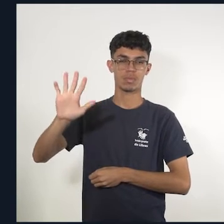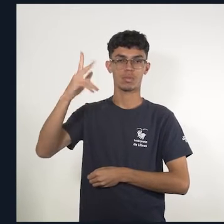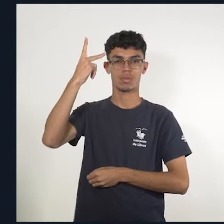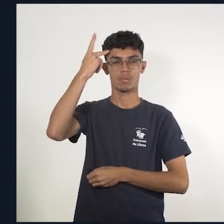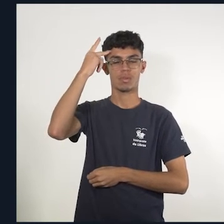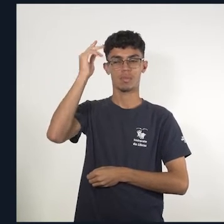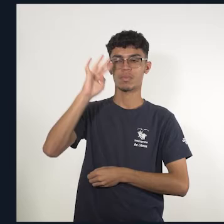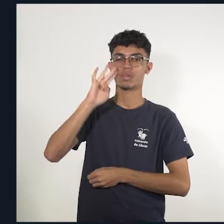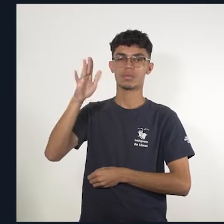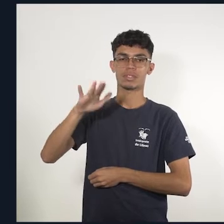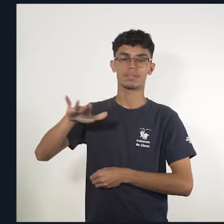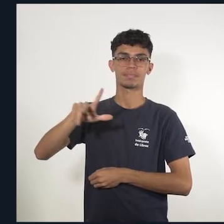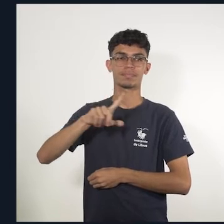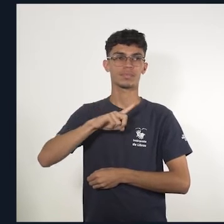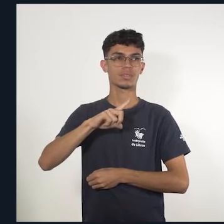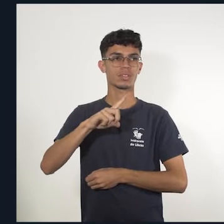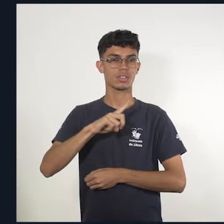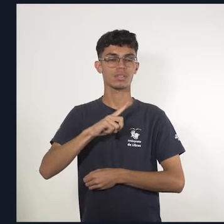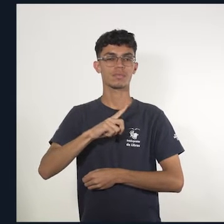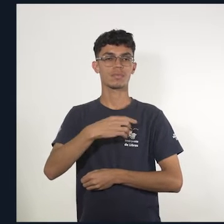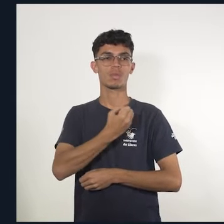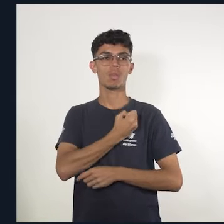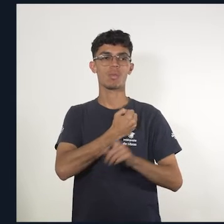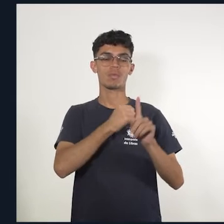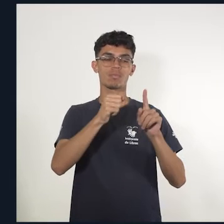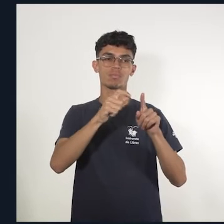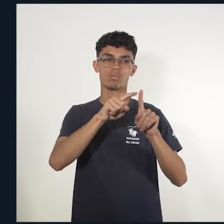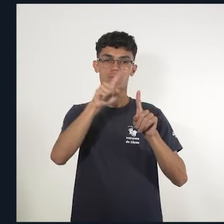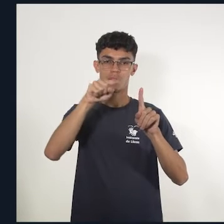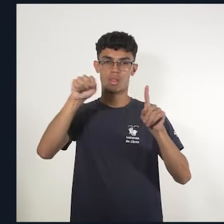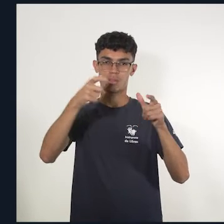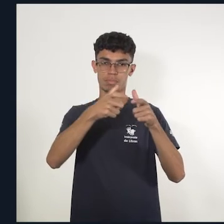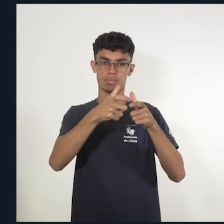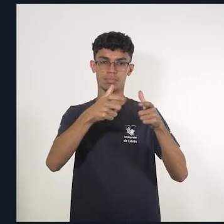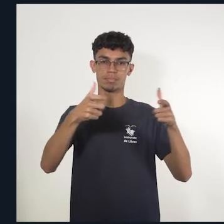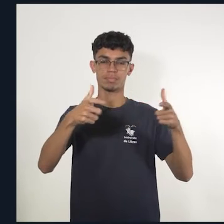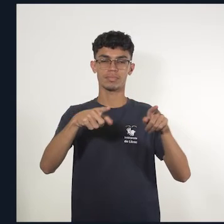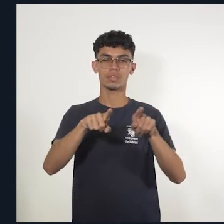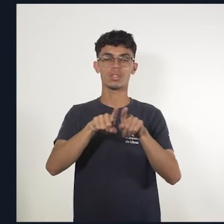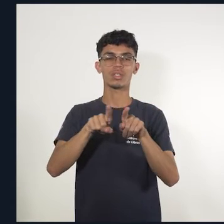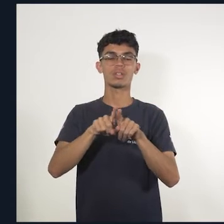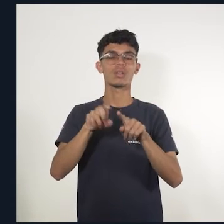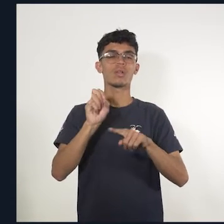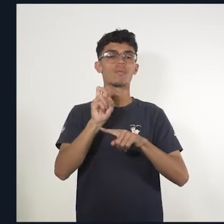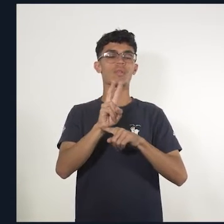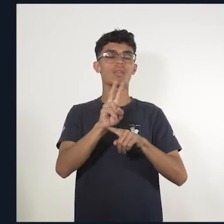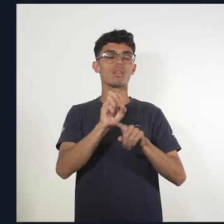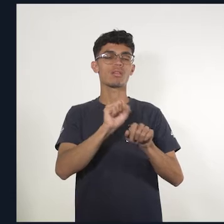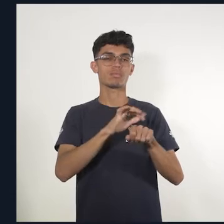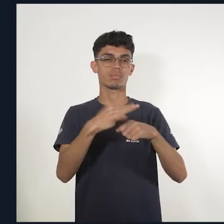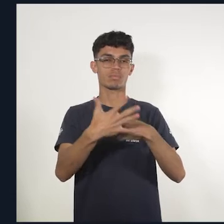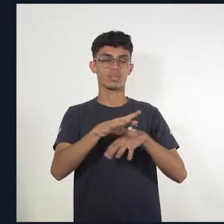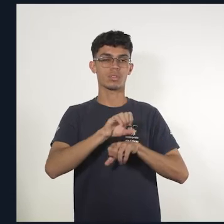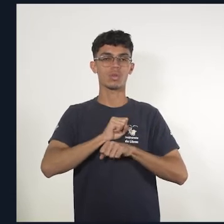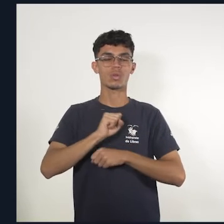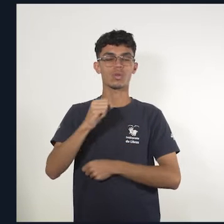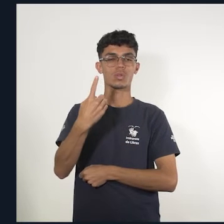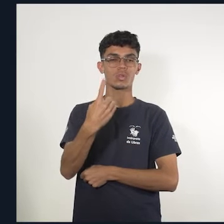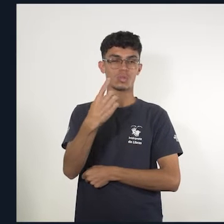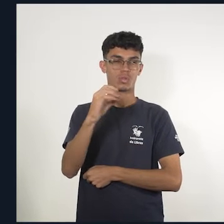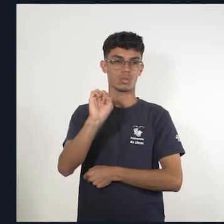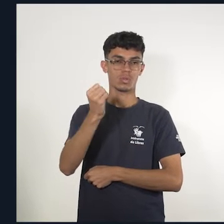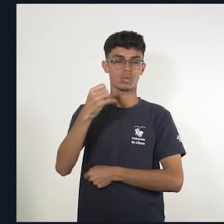maior índice de prevalência. E também a maior prevalência entre os indivíduos da faixa etária de 18 a 34 anos,